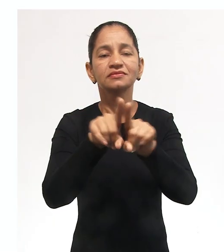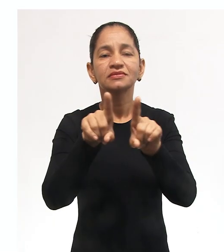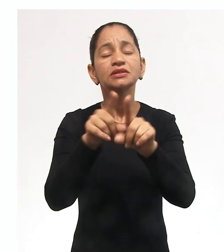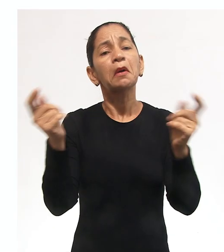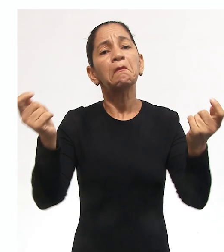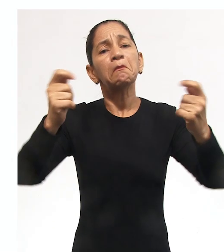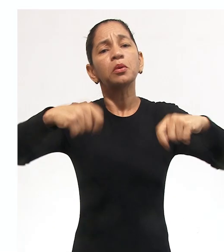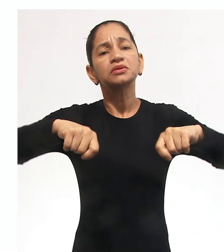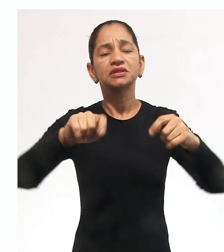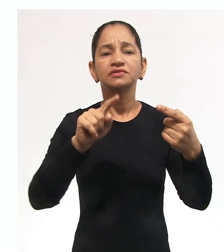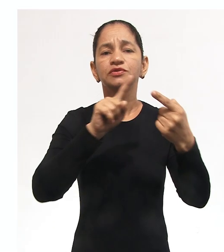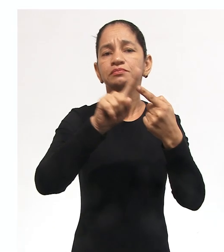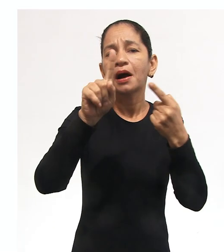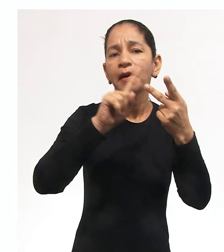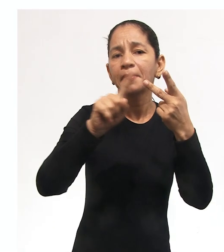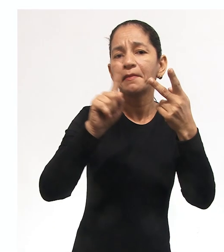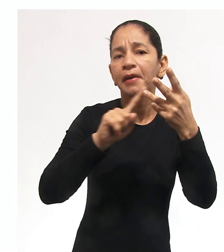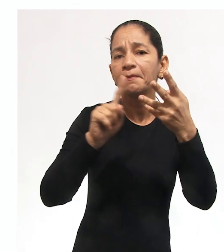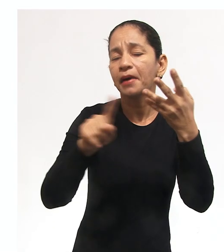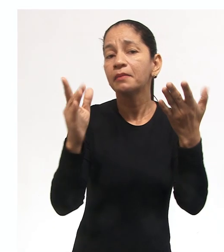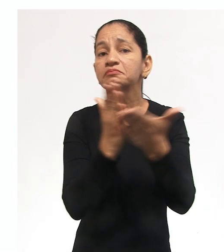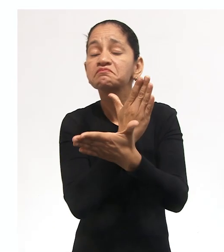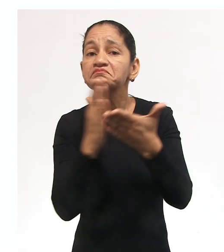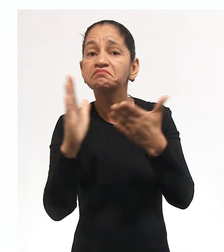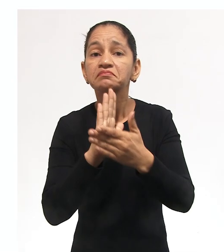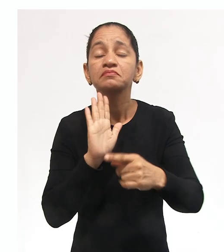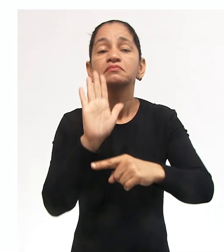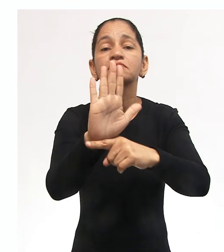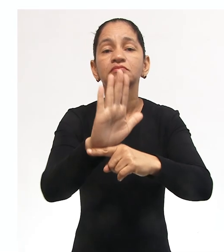indicar possíveis descobertas ou contribuições para a